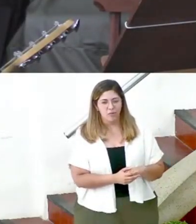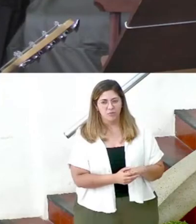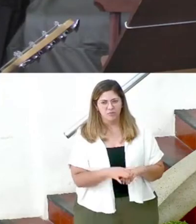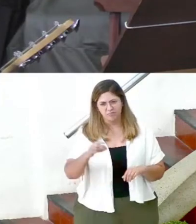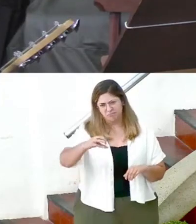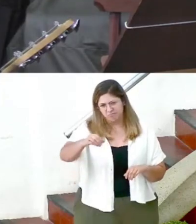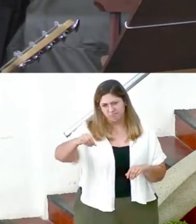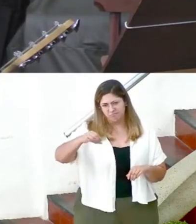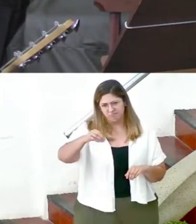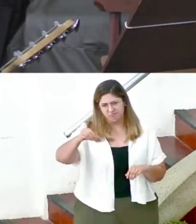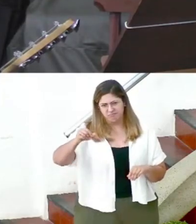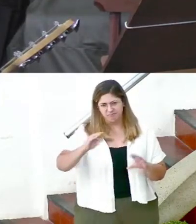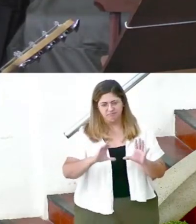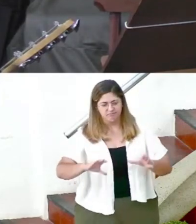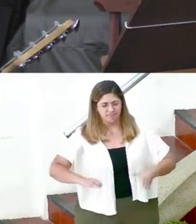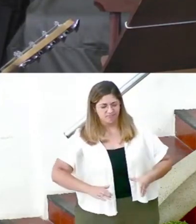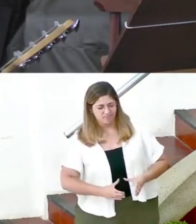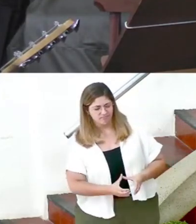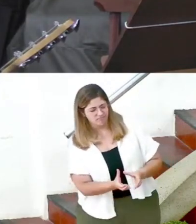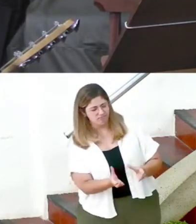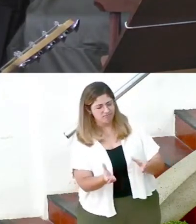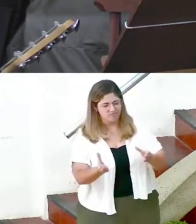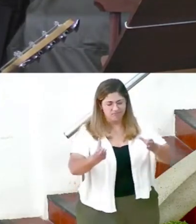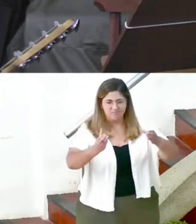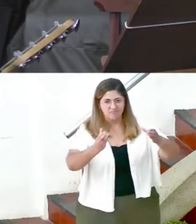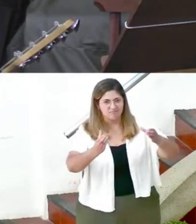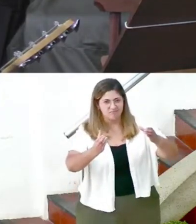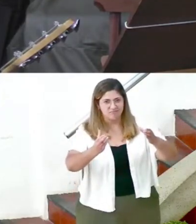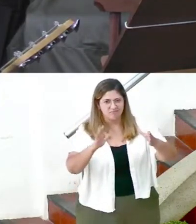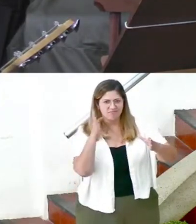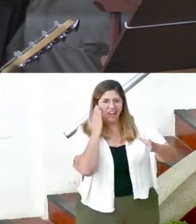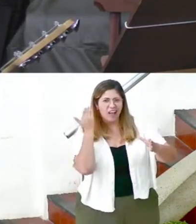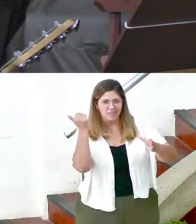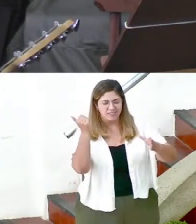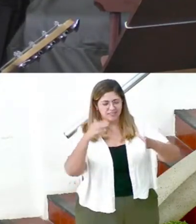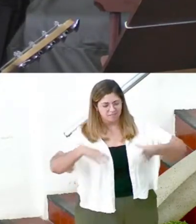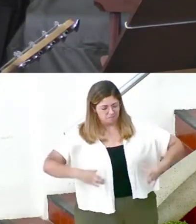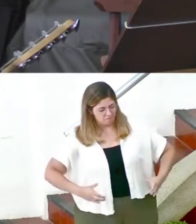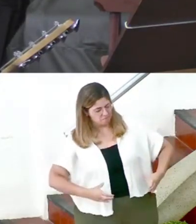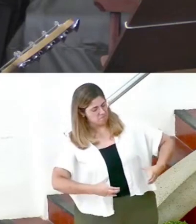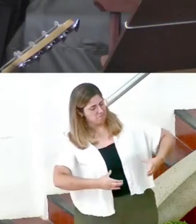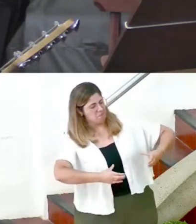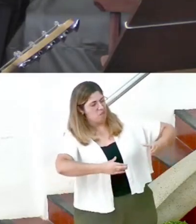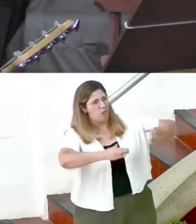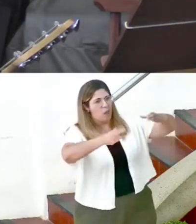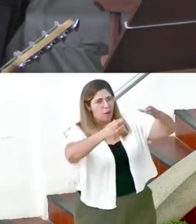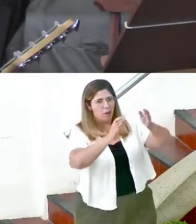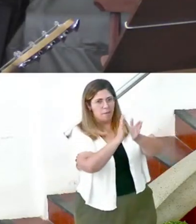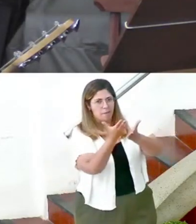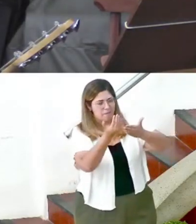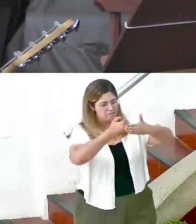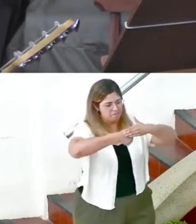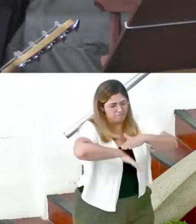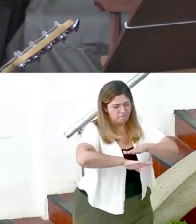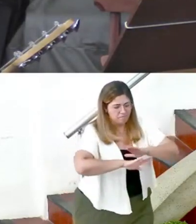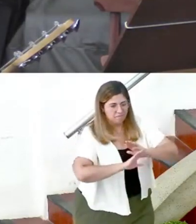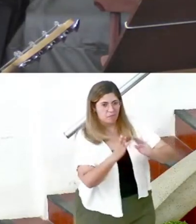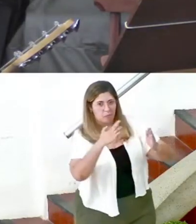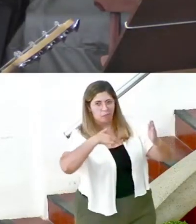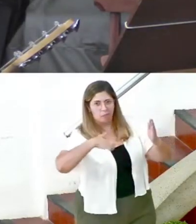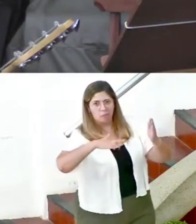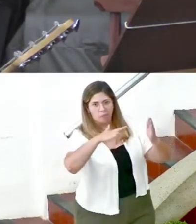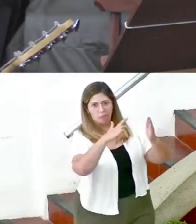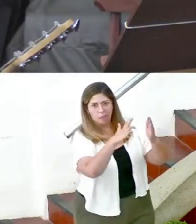cor do vaso, né? Como é que a gente pinta um vaso, crianças? Como é que a gente diz para as crianças pintar um vaso?